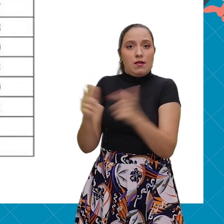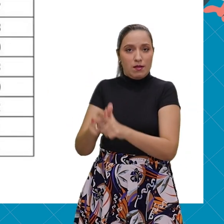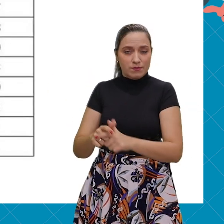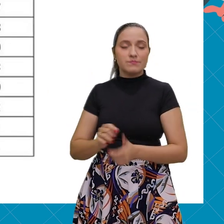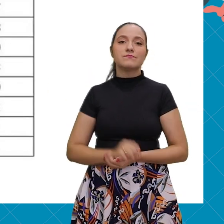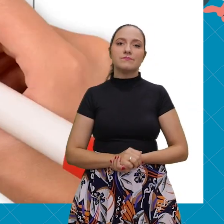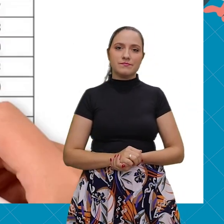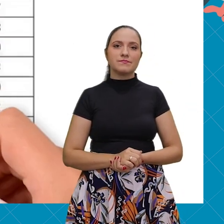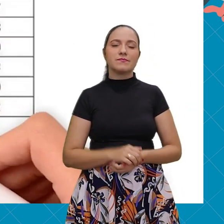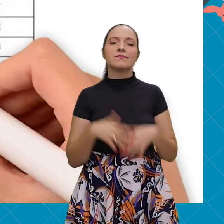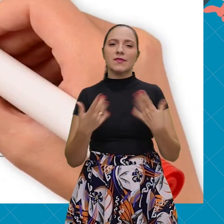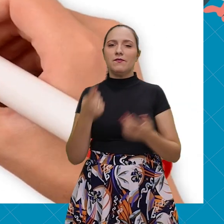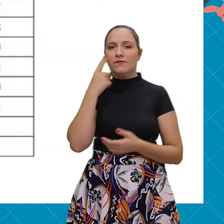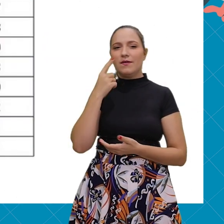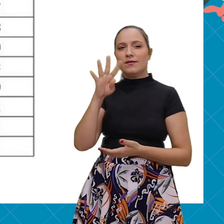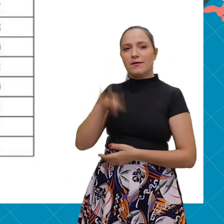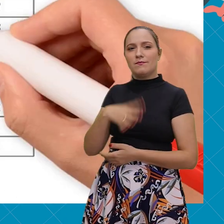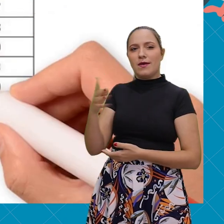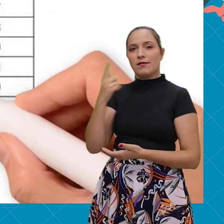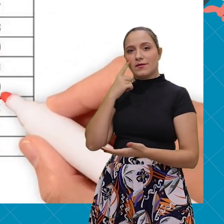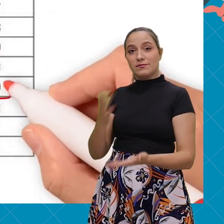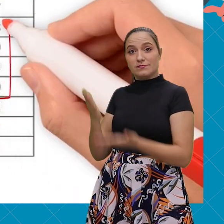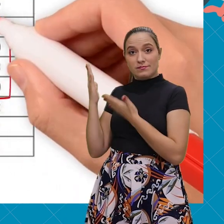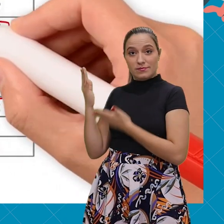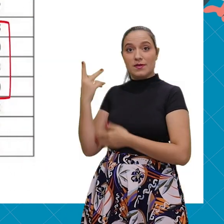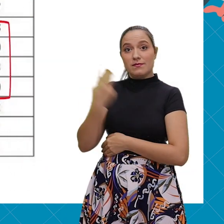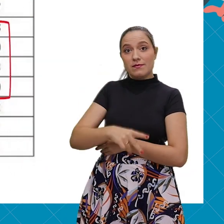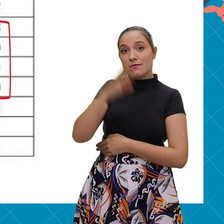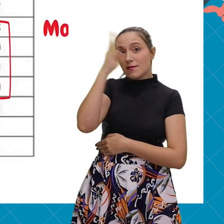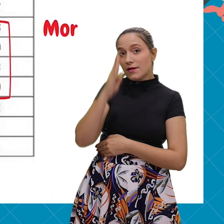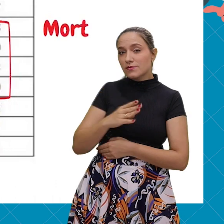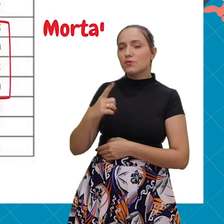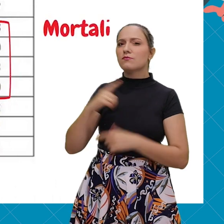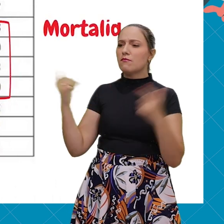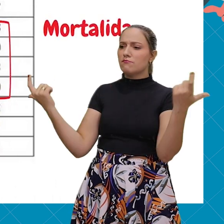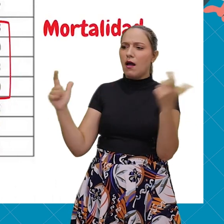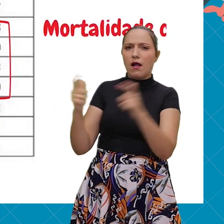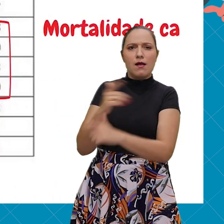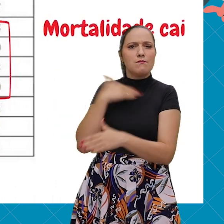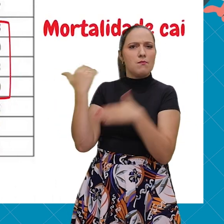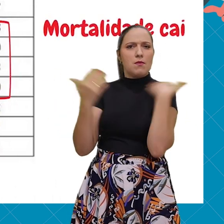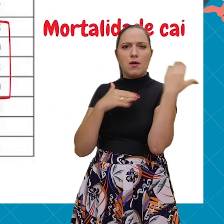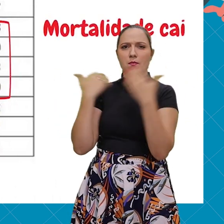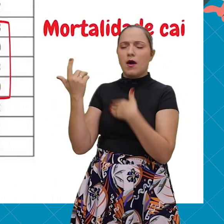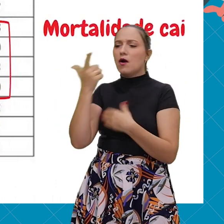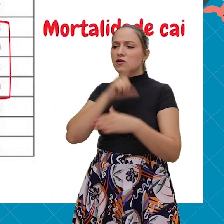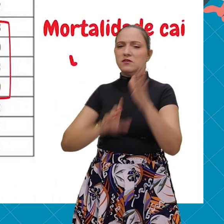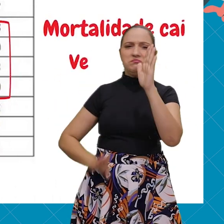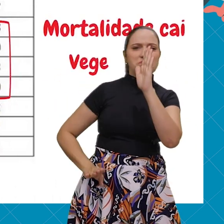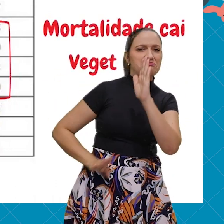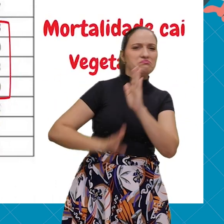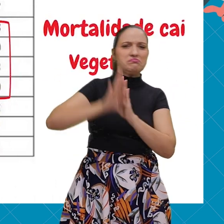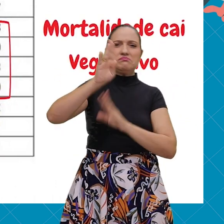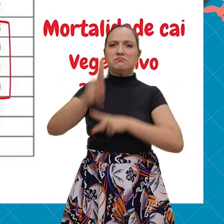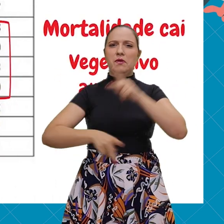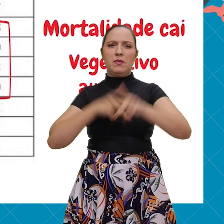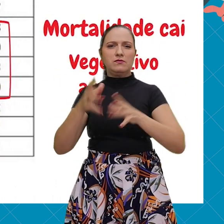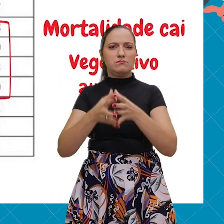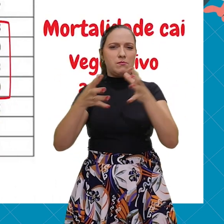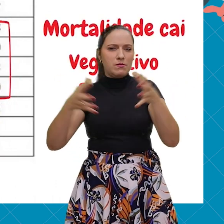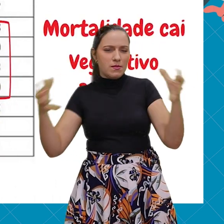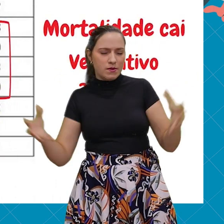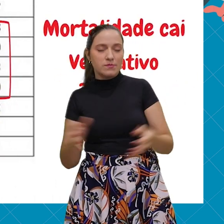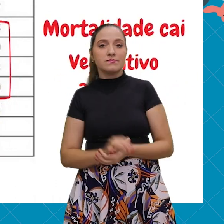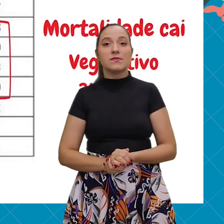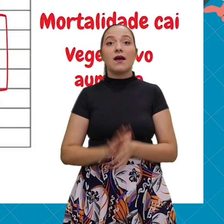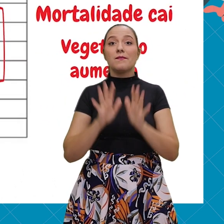neste gráfico como a taxa de mortalidade no Brasil cai consideravelmente neste período, alavancando o crescimento vegetativo. Porém, o